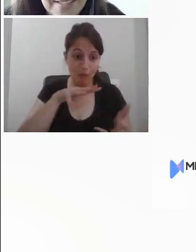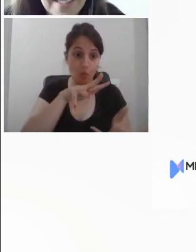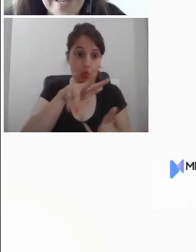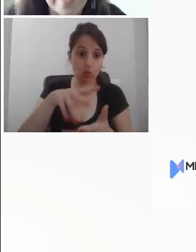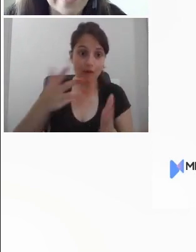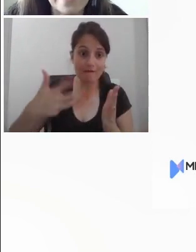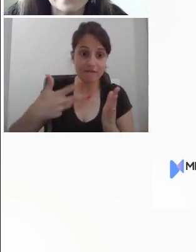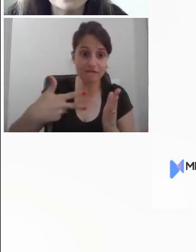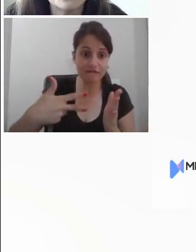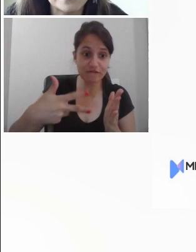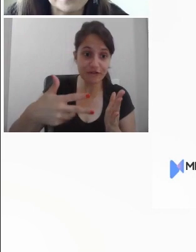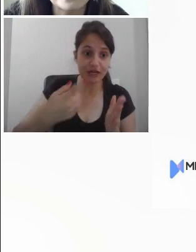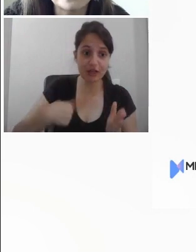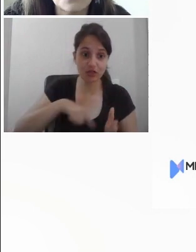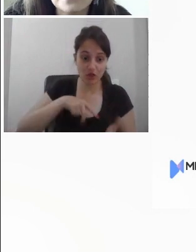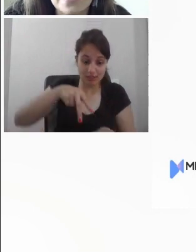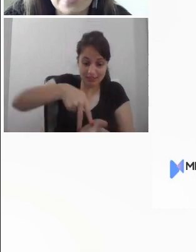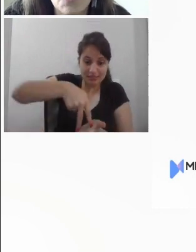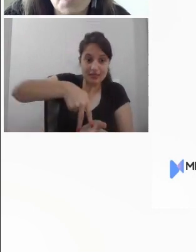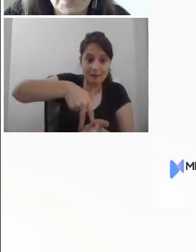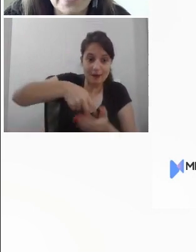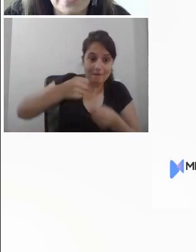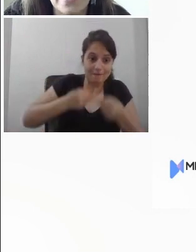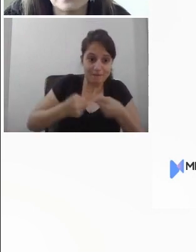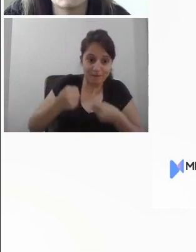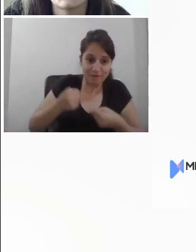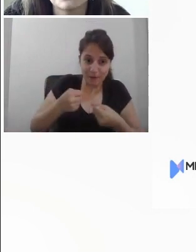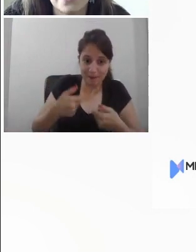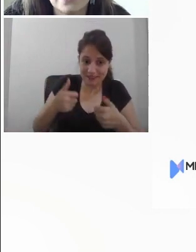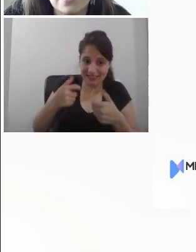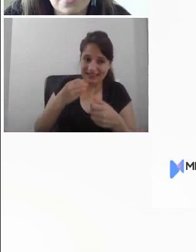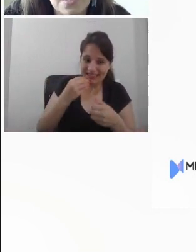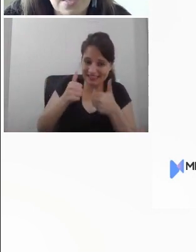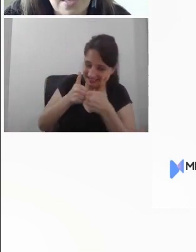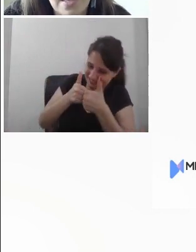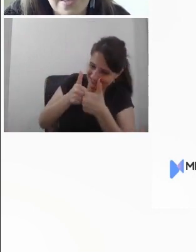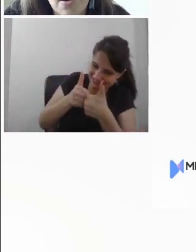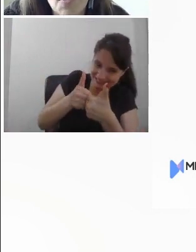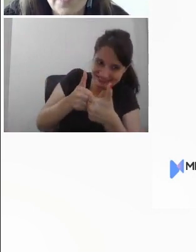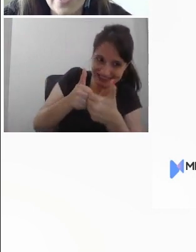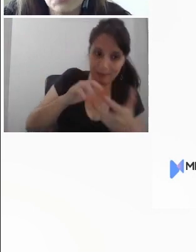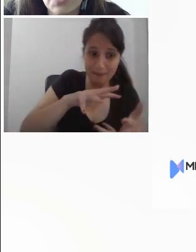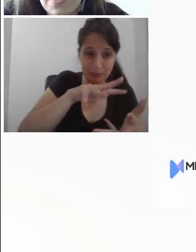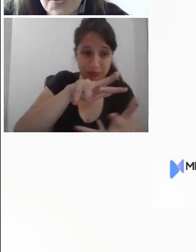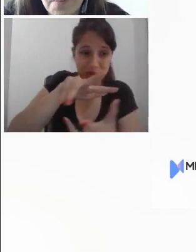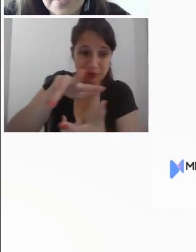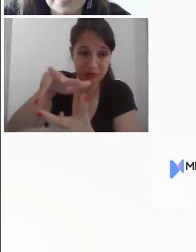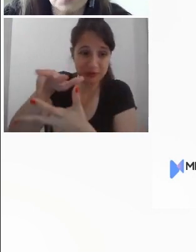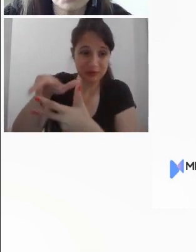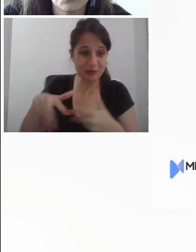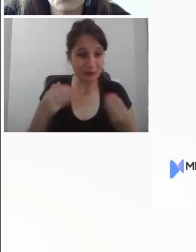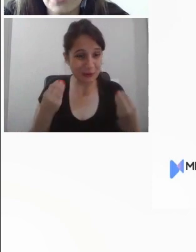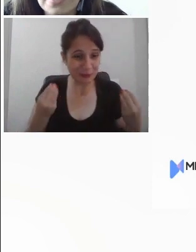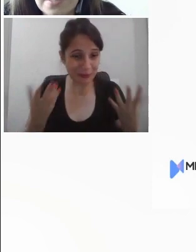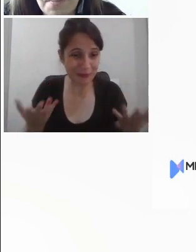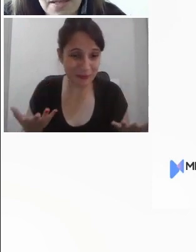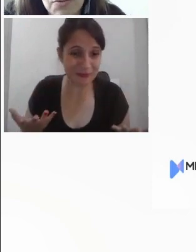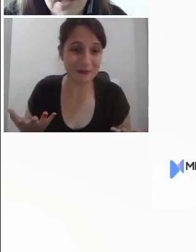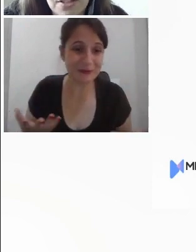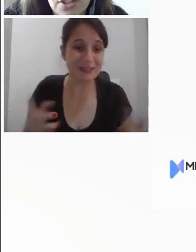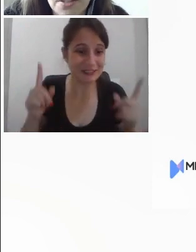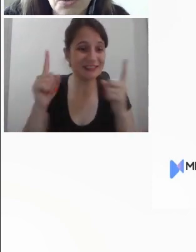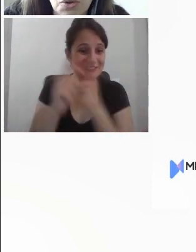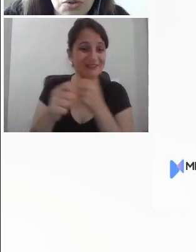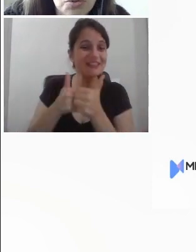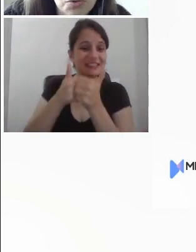tá em cima da esteira ali muitas vezes não consegue acompanhar não consegue eh acompanhar toda a informação todo o conhecimento